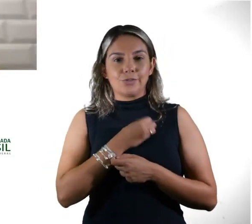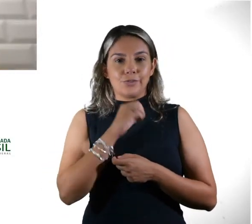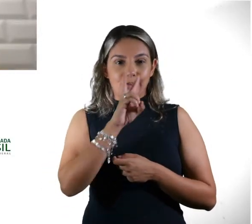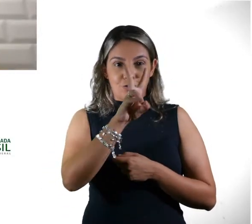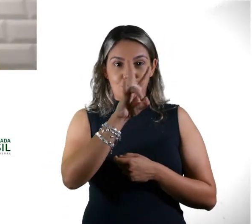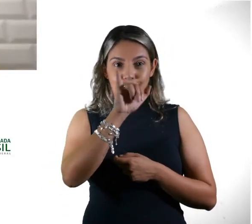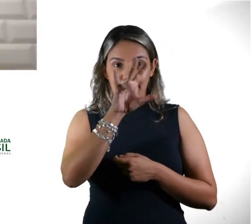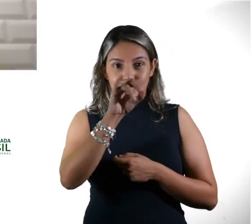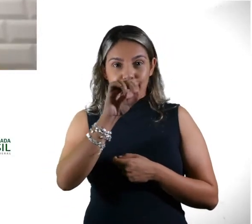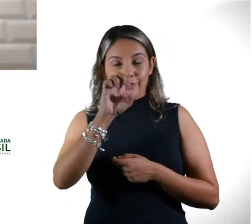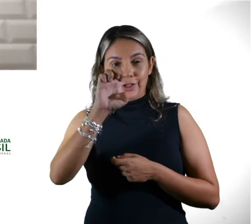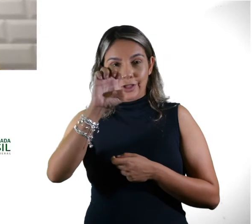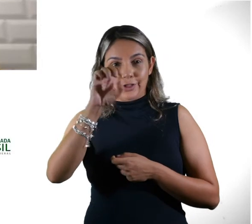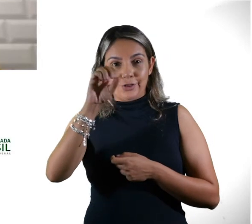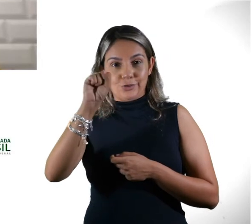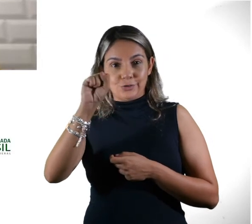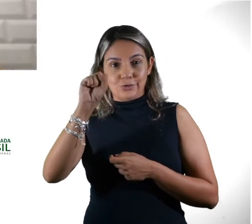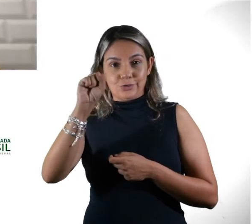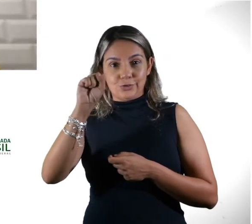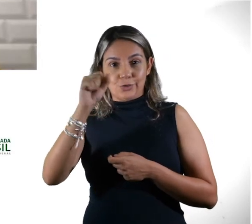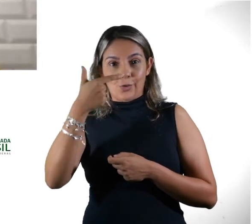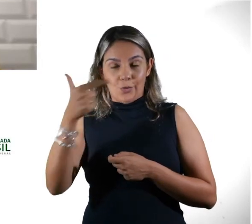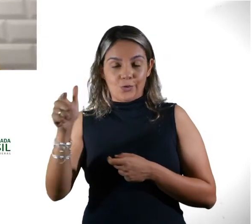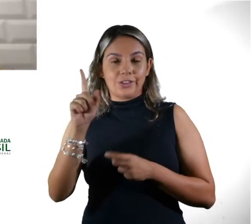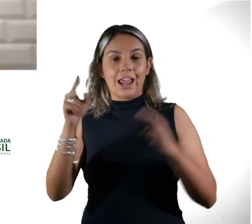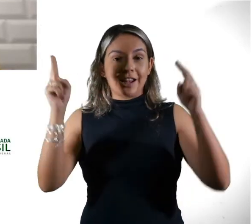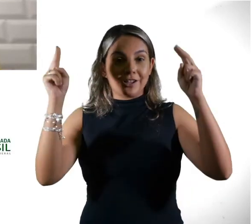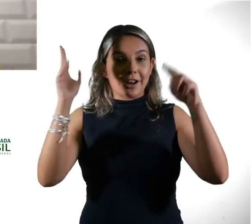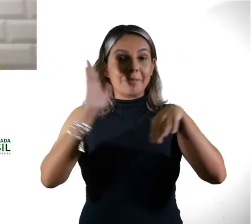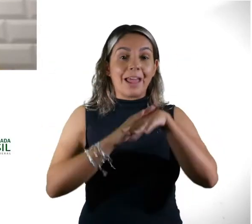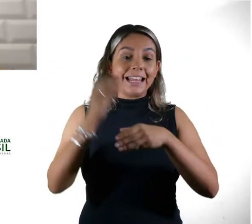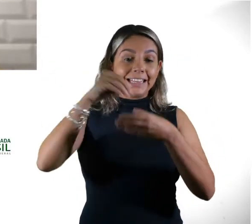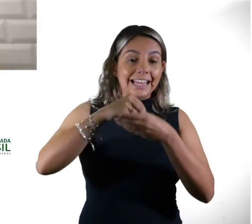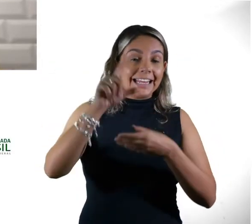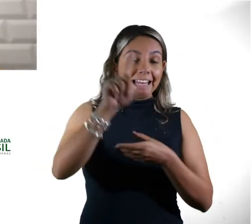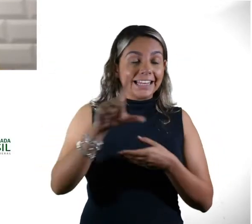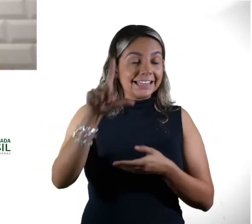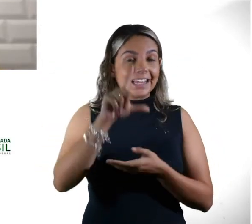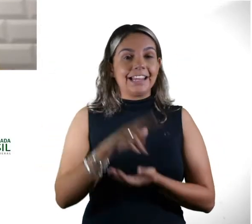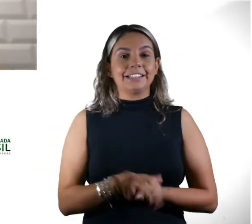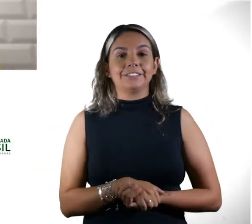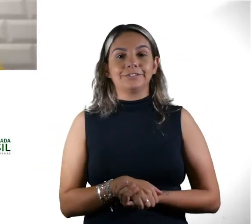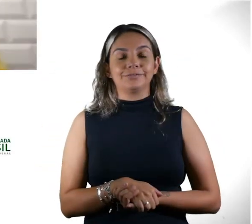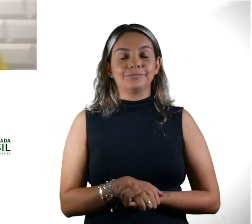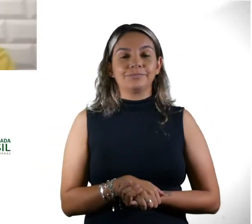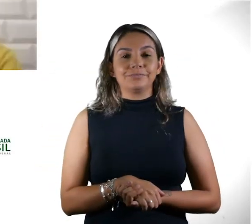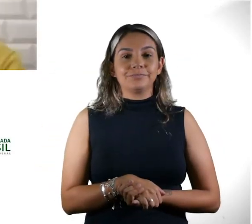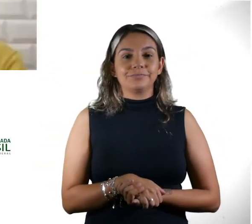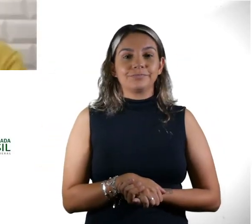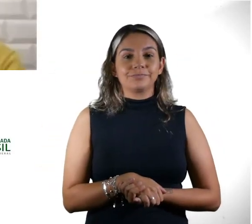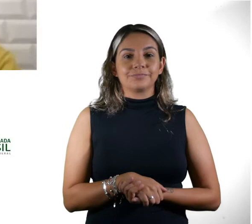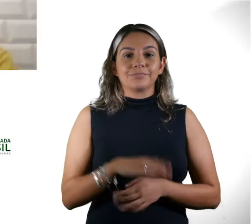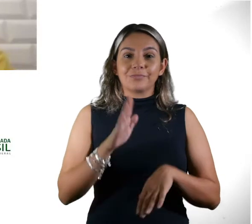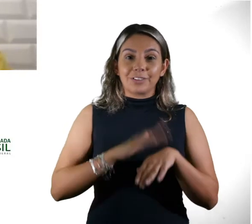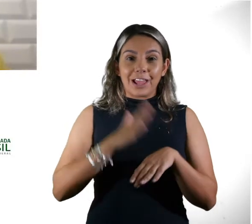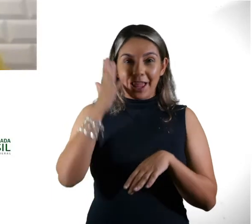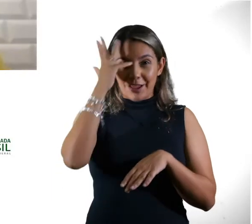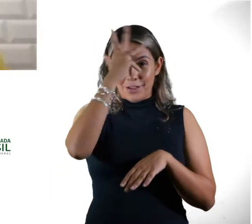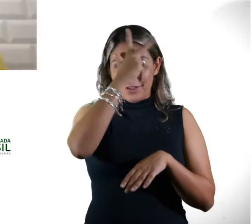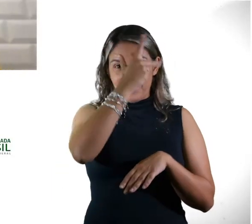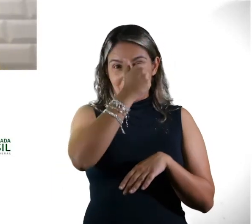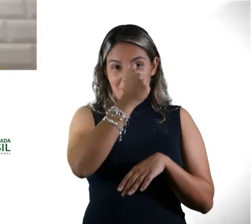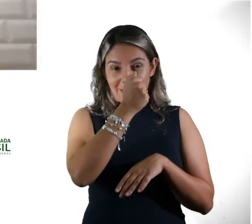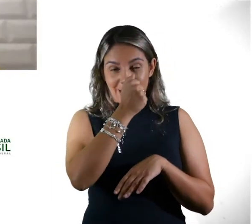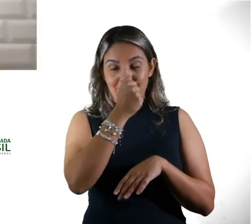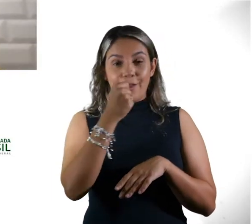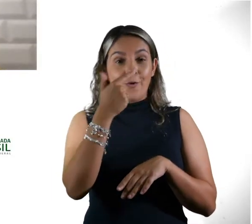bom título, e é um título mais literário, sem dúvida, mas o mais belo fim do mundo não é tão